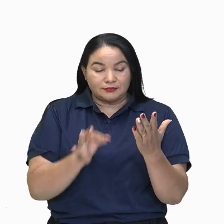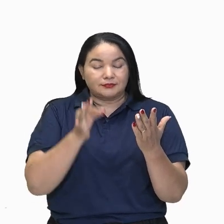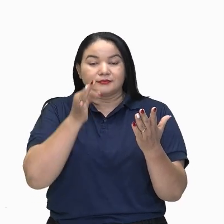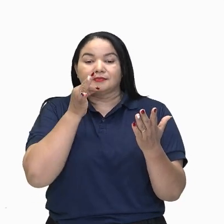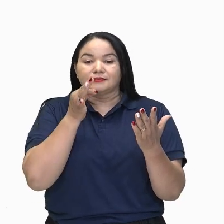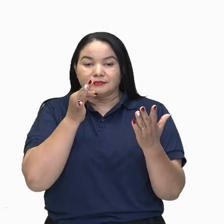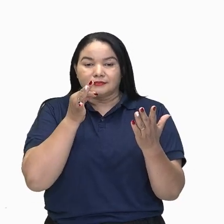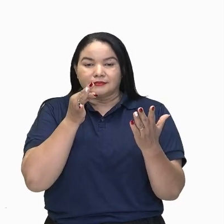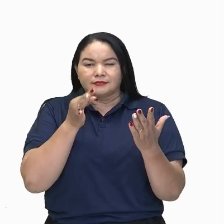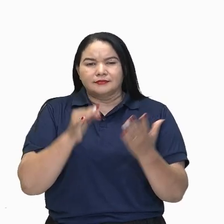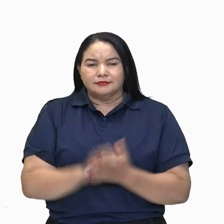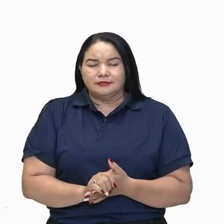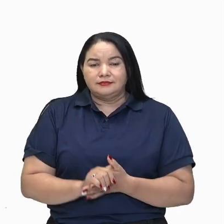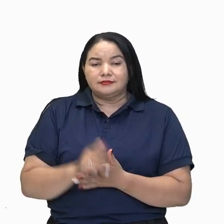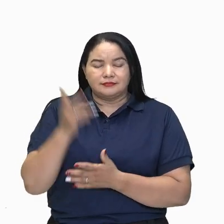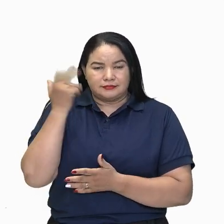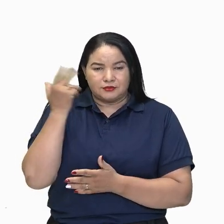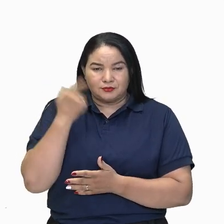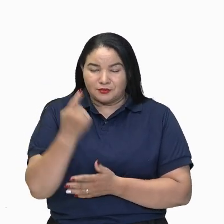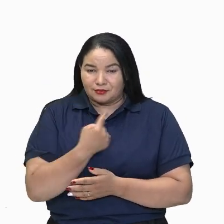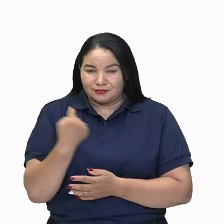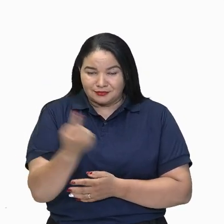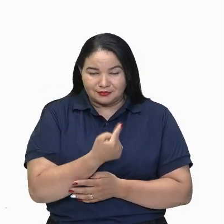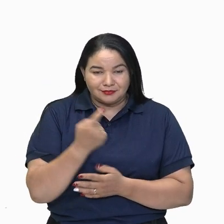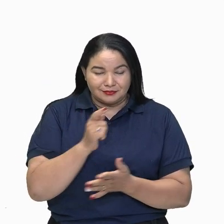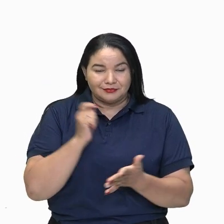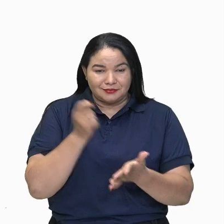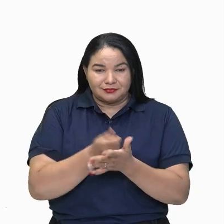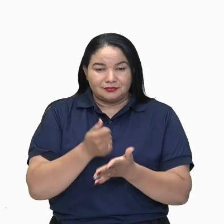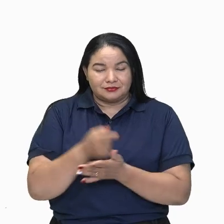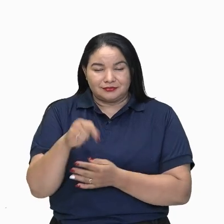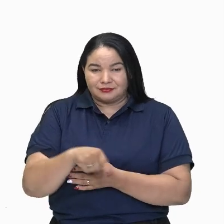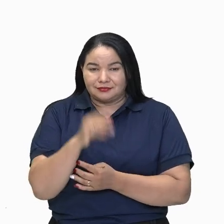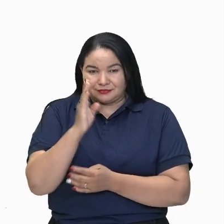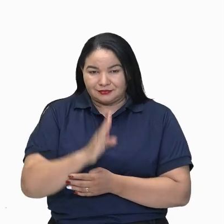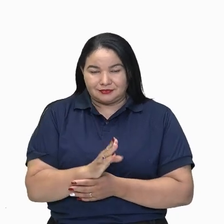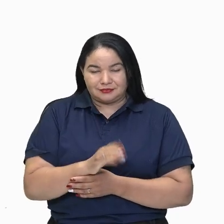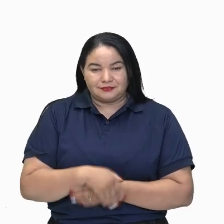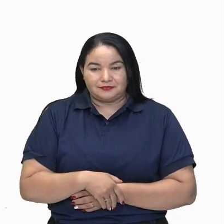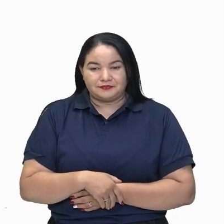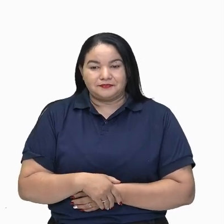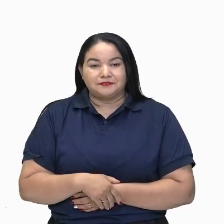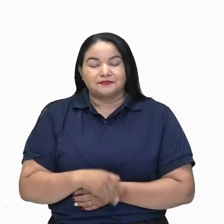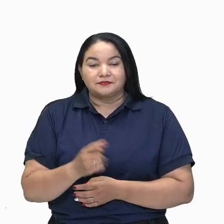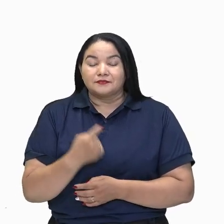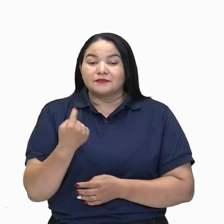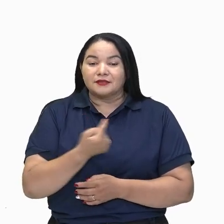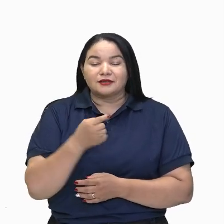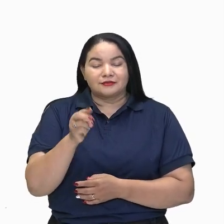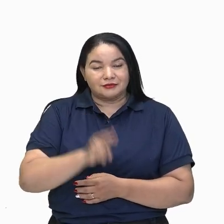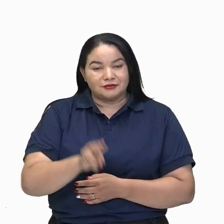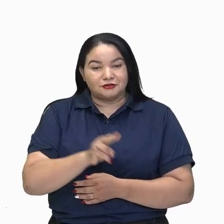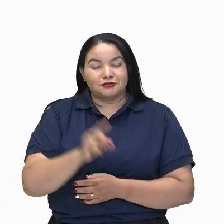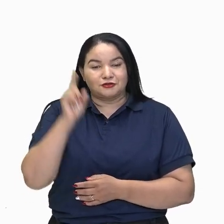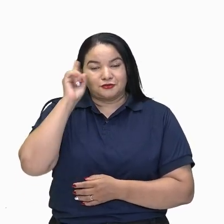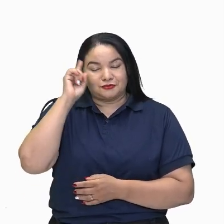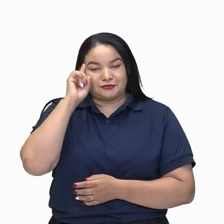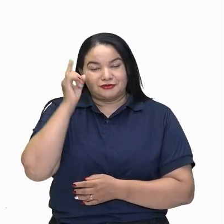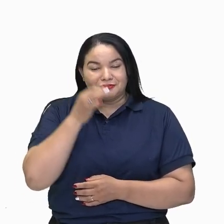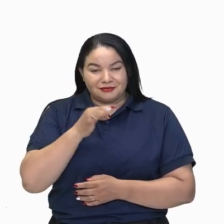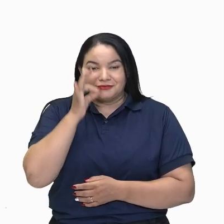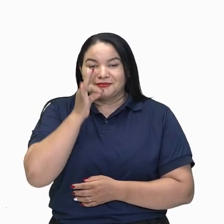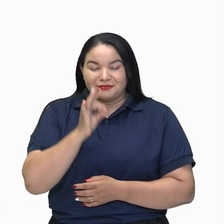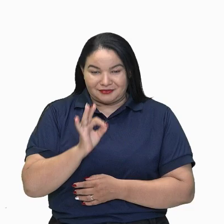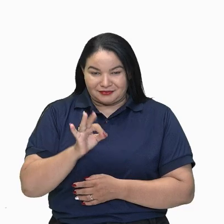muito tradicional para nós consumidores aqui no Brasil, né? A gente toma o café todos os dias,